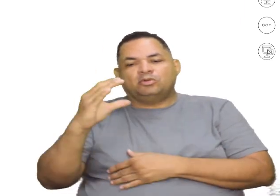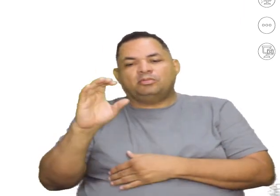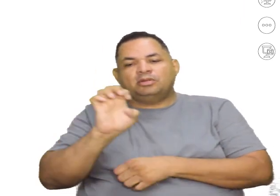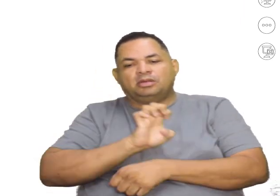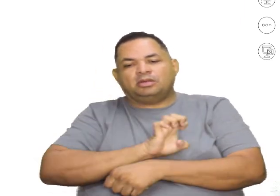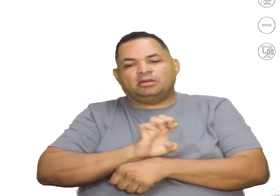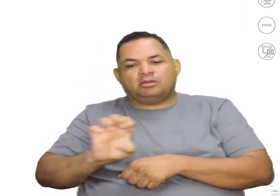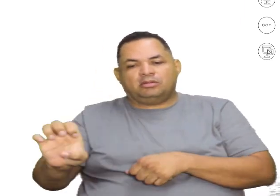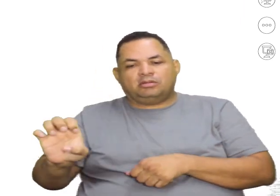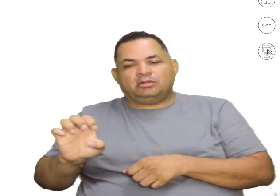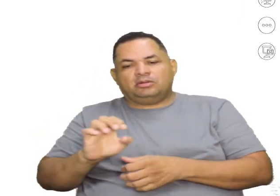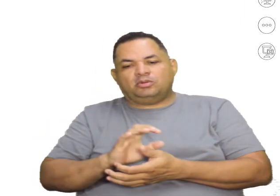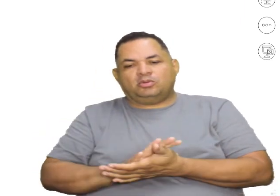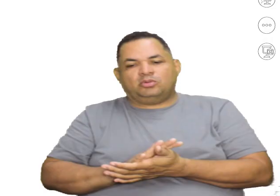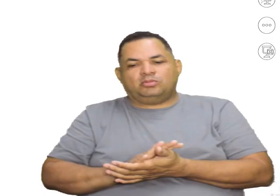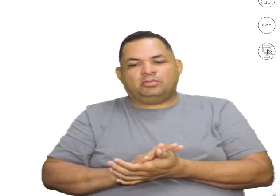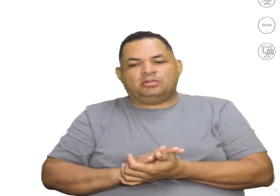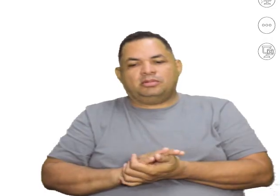Venezuela,